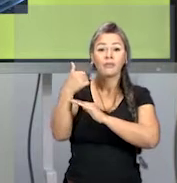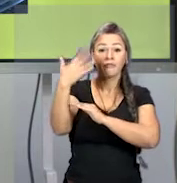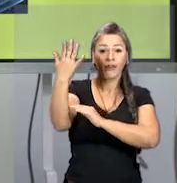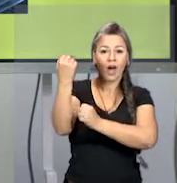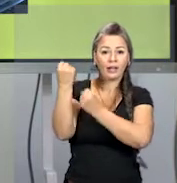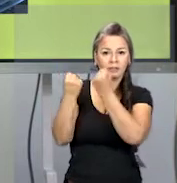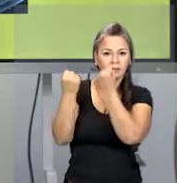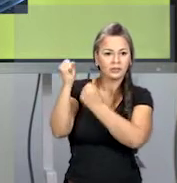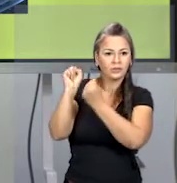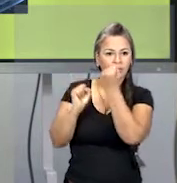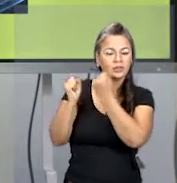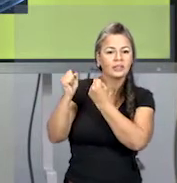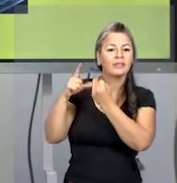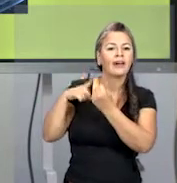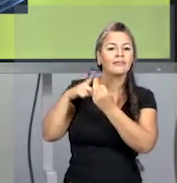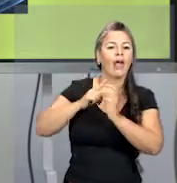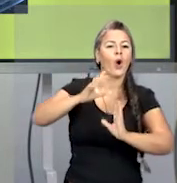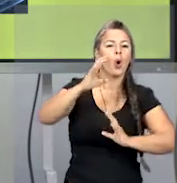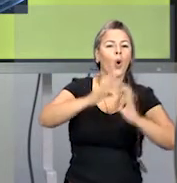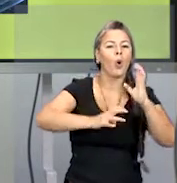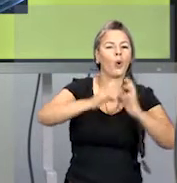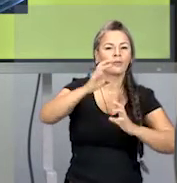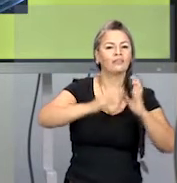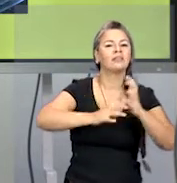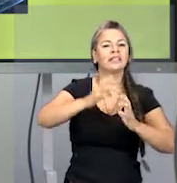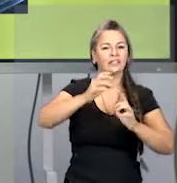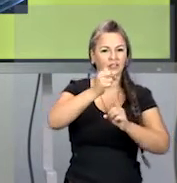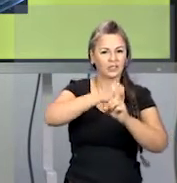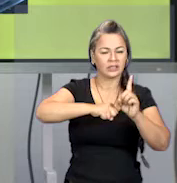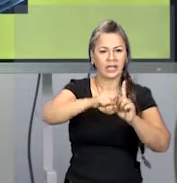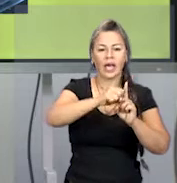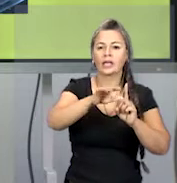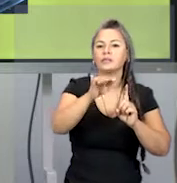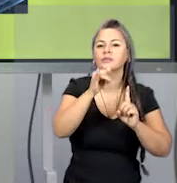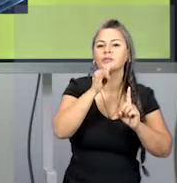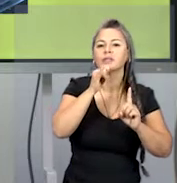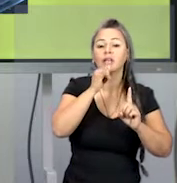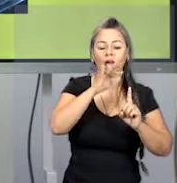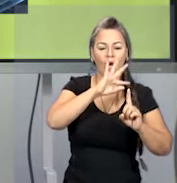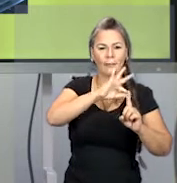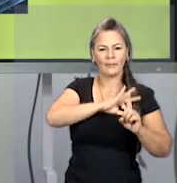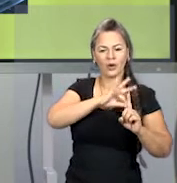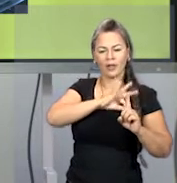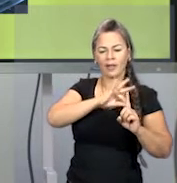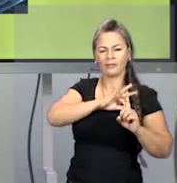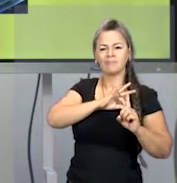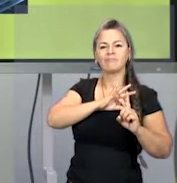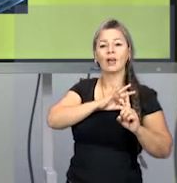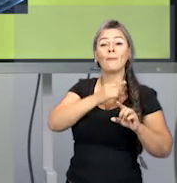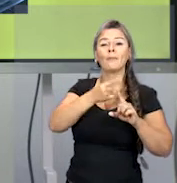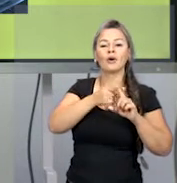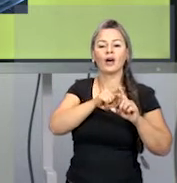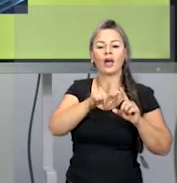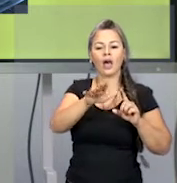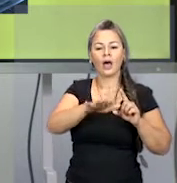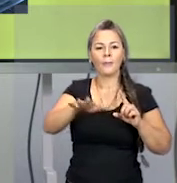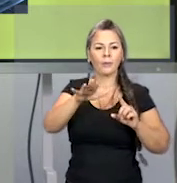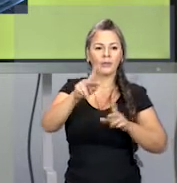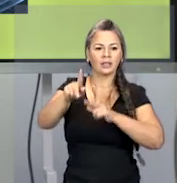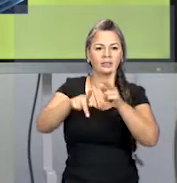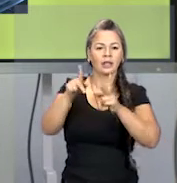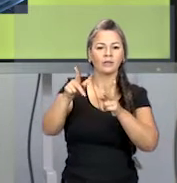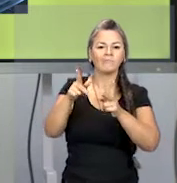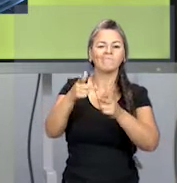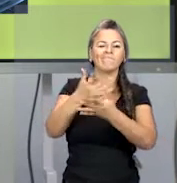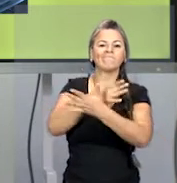por exemplo, com a polícia, porque era um período onde as pessoas que não estavam trabalhando, mas que